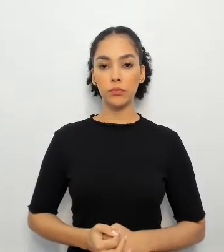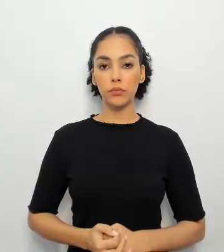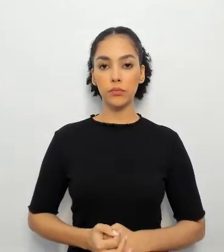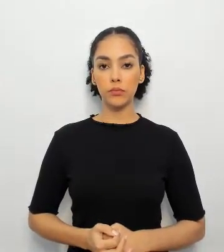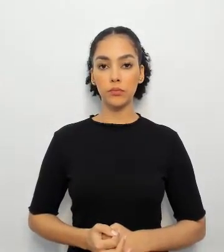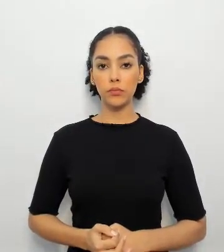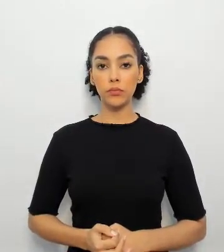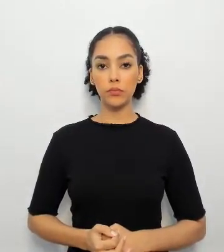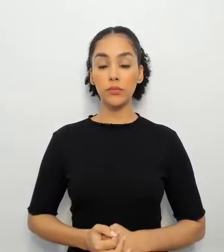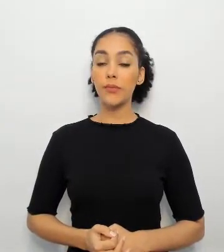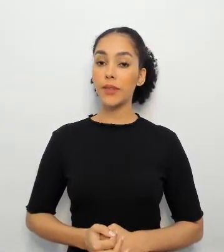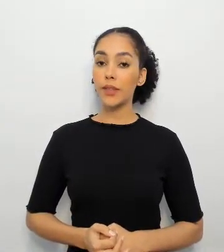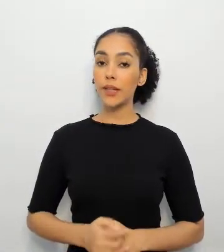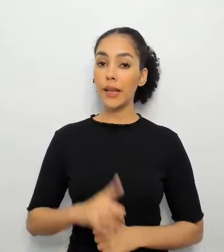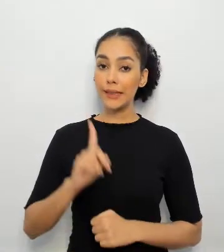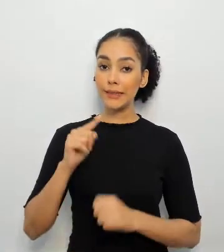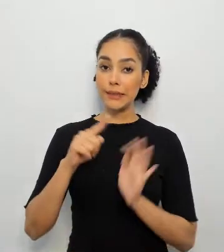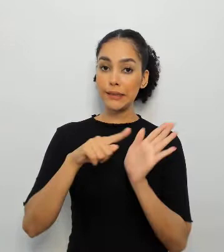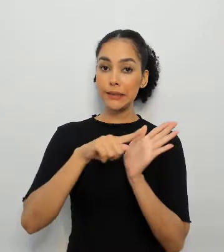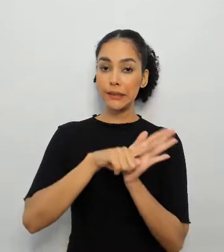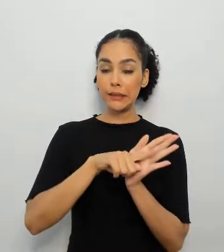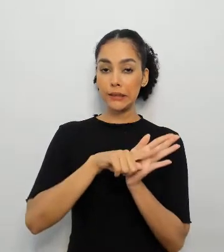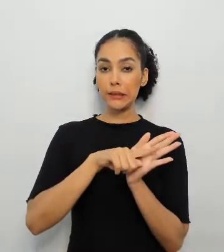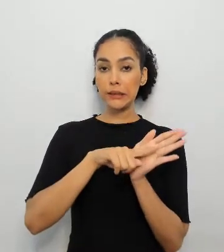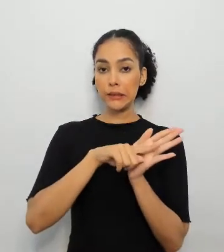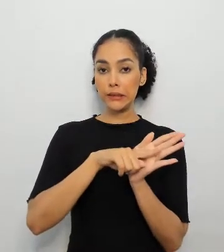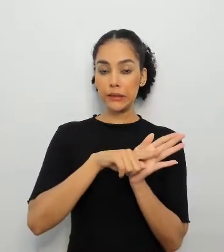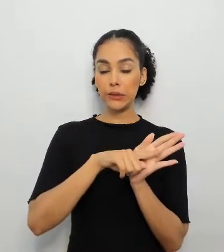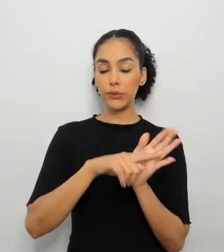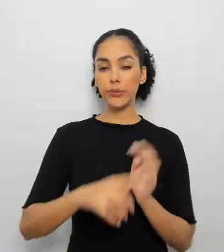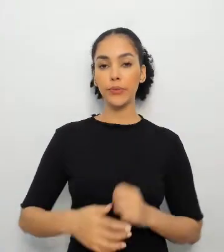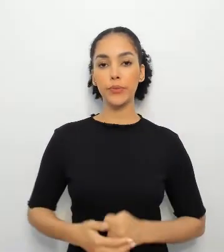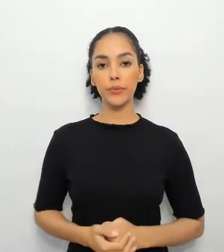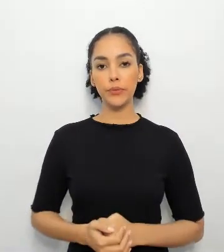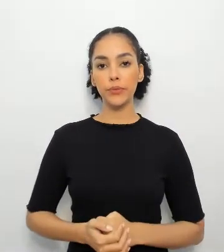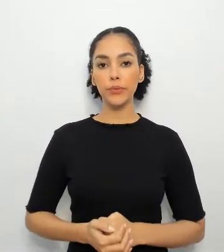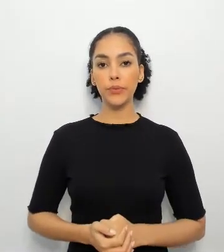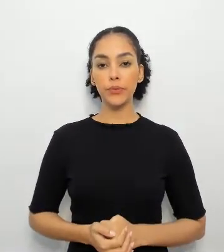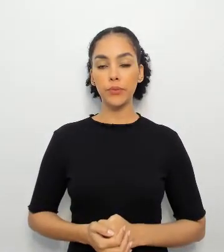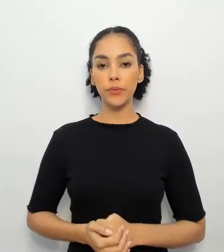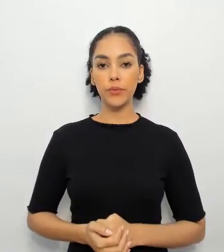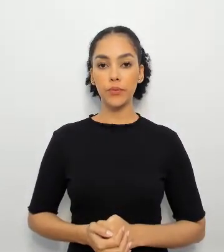lucro é negativo,